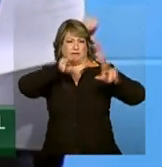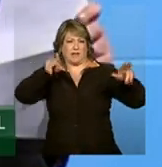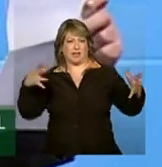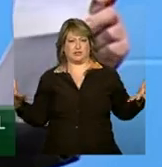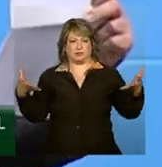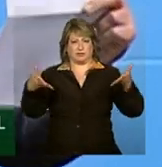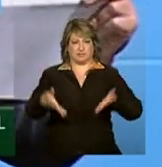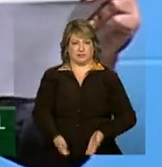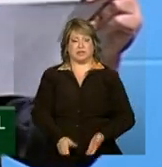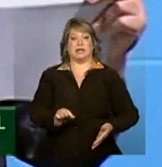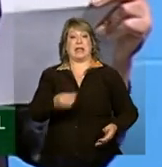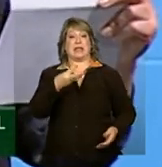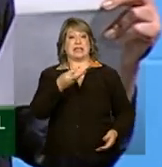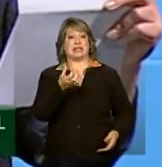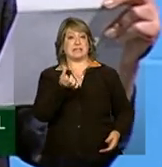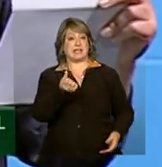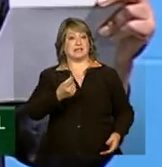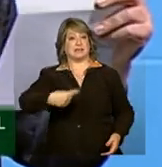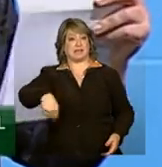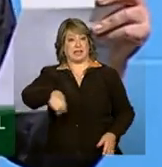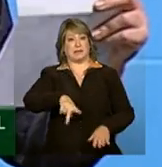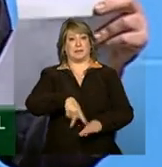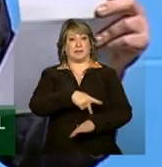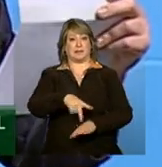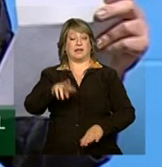diferentes, 36 deles